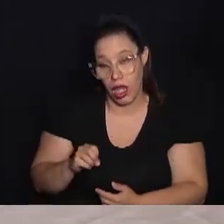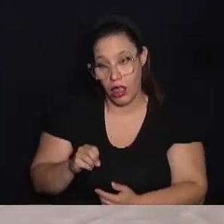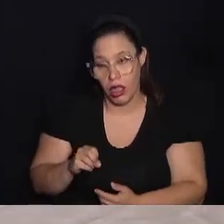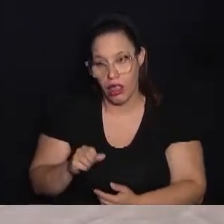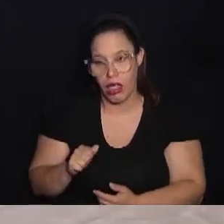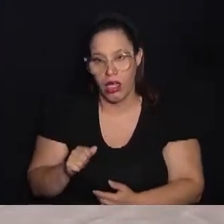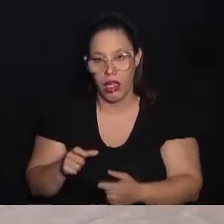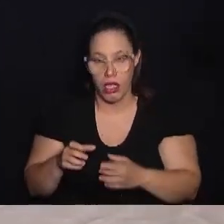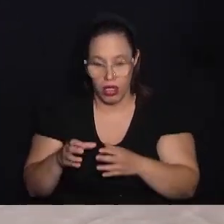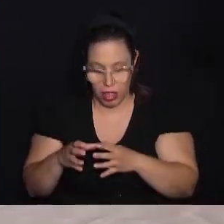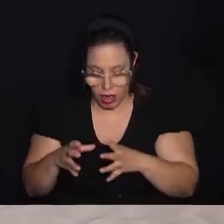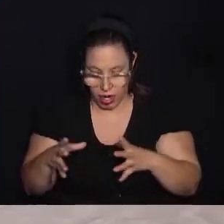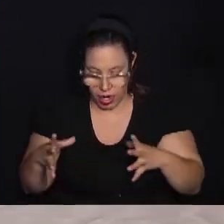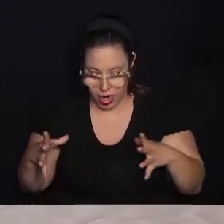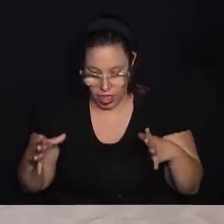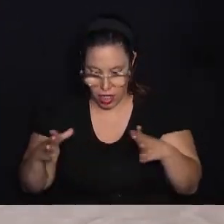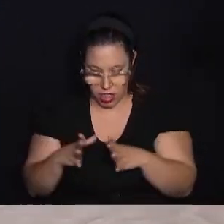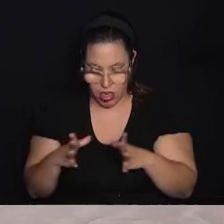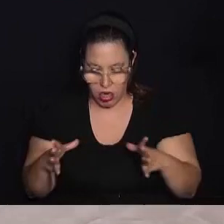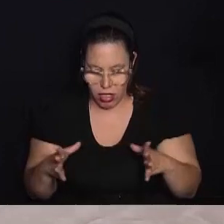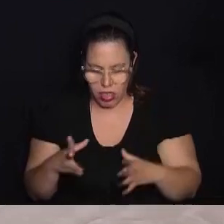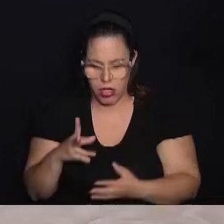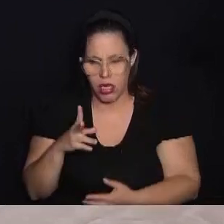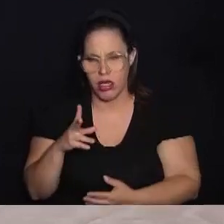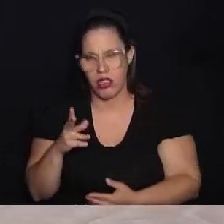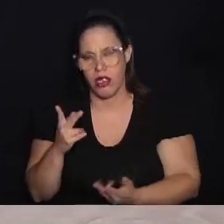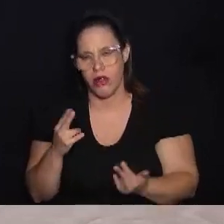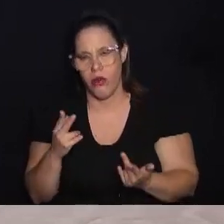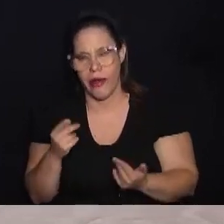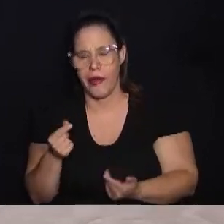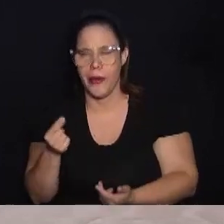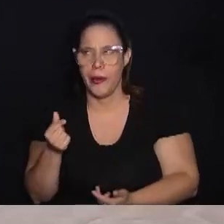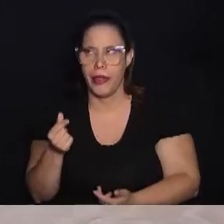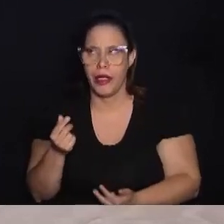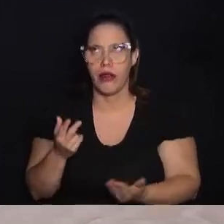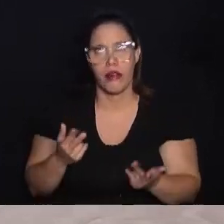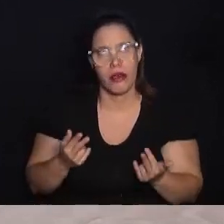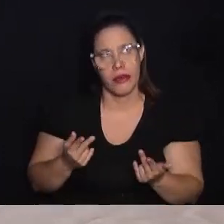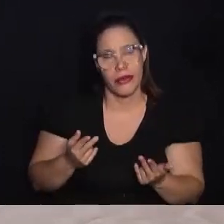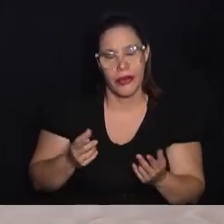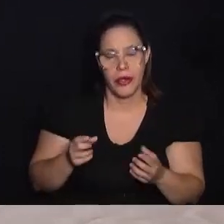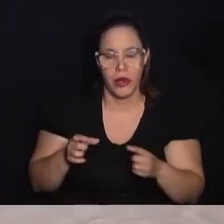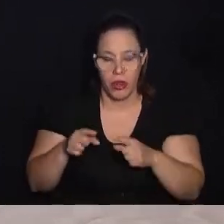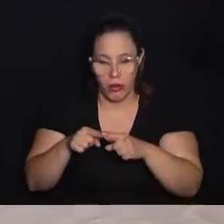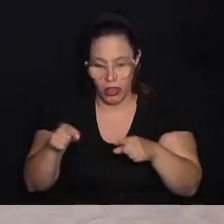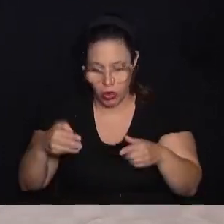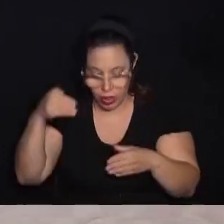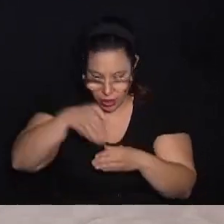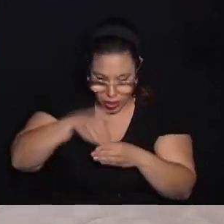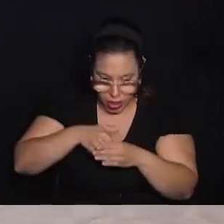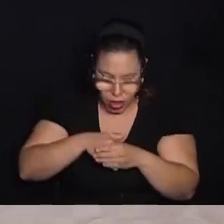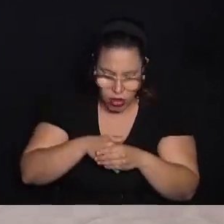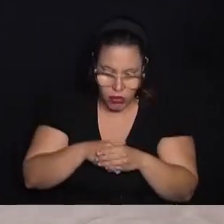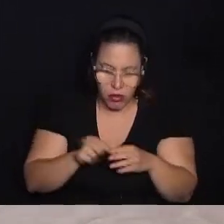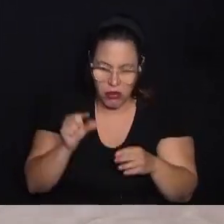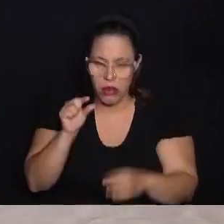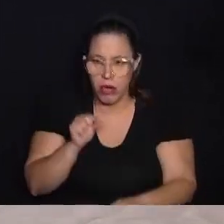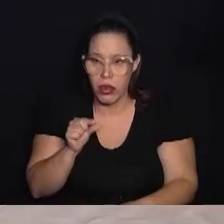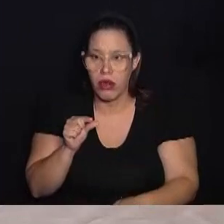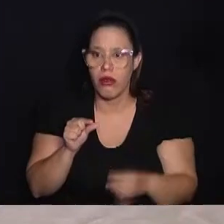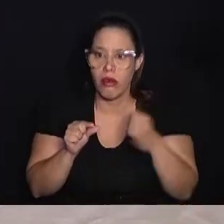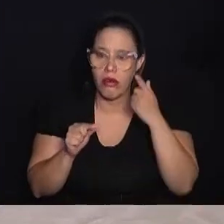quantidade, a caixa parece que é do mesmo tamanho, o preço é o mesmo, mas o produto está diminuindo. E aí, eventualmente, você tem algumas marcas